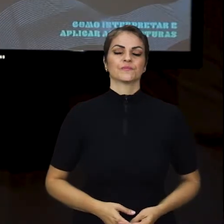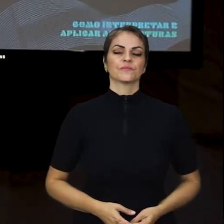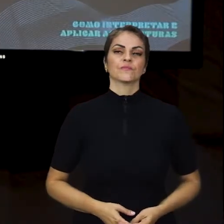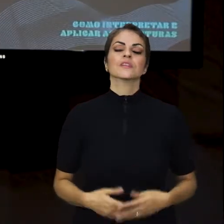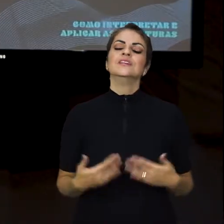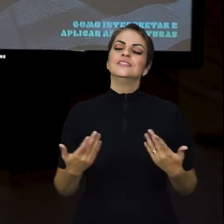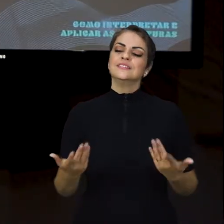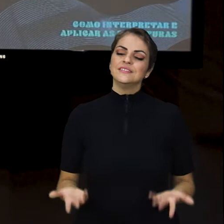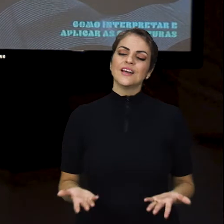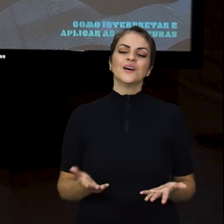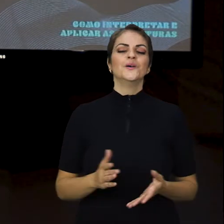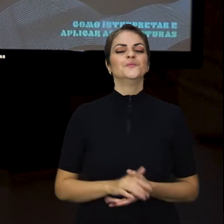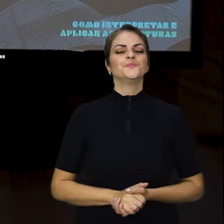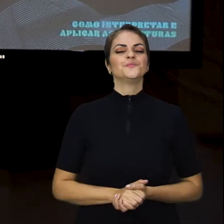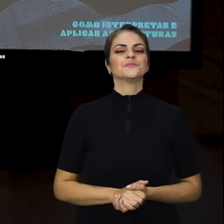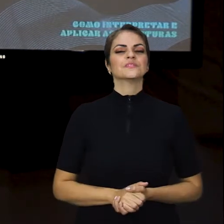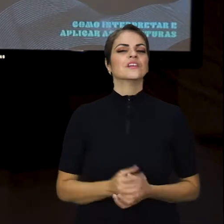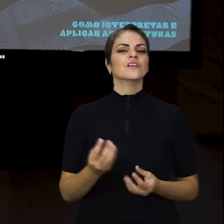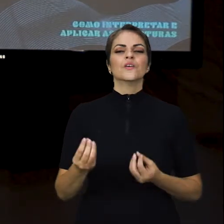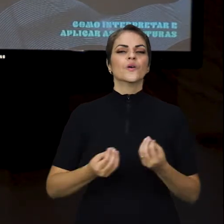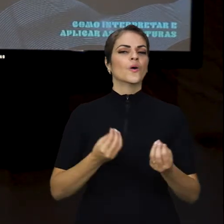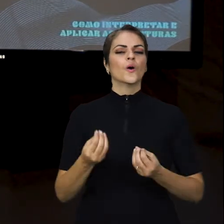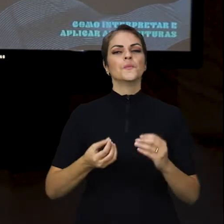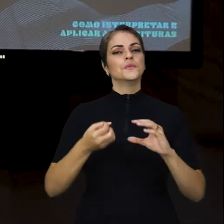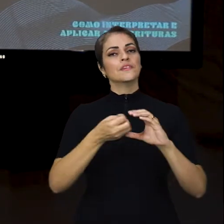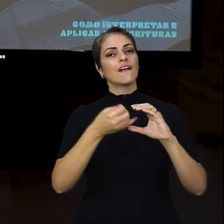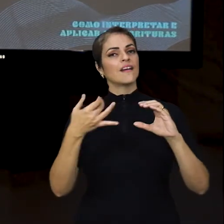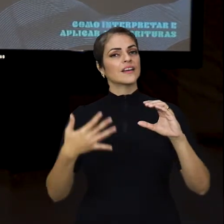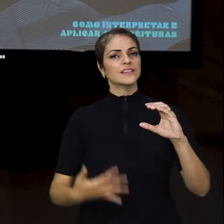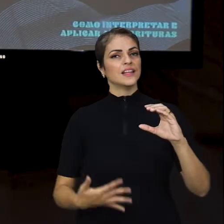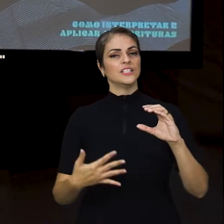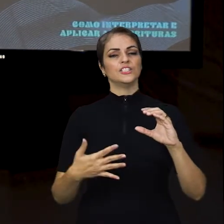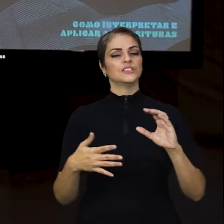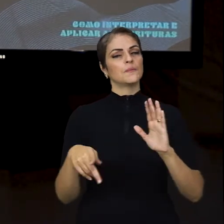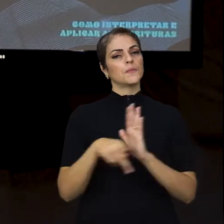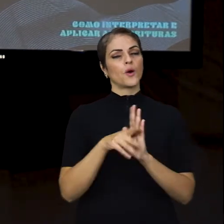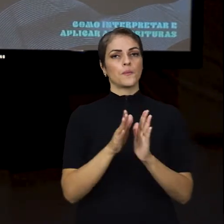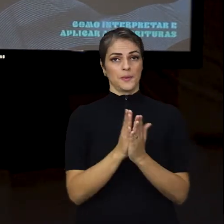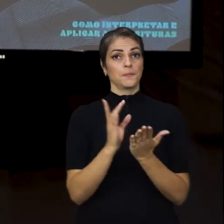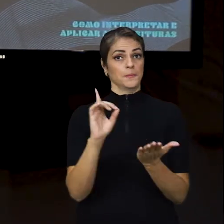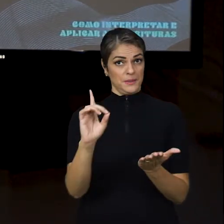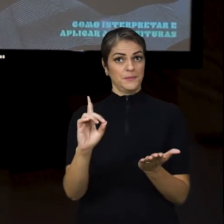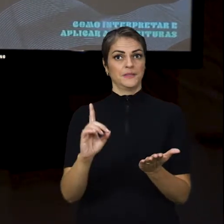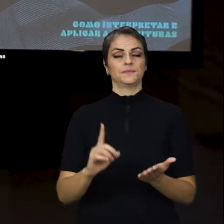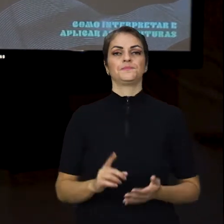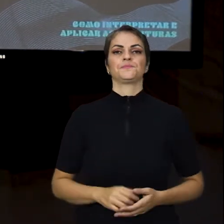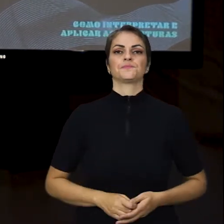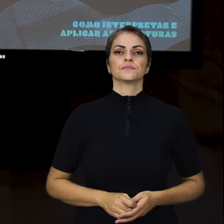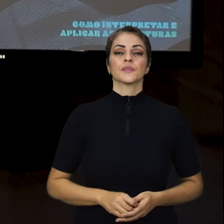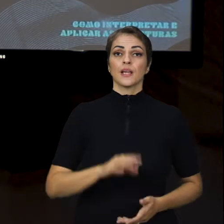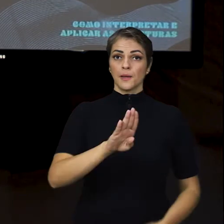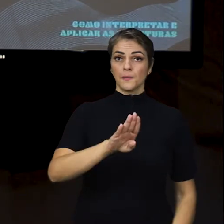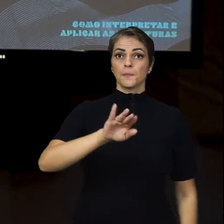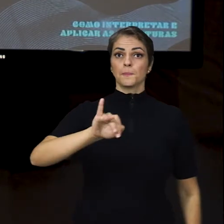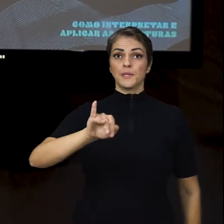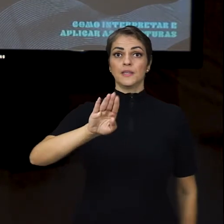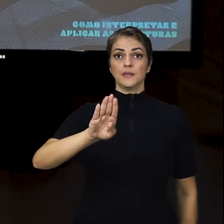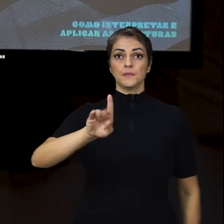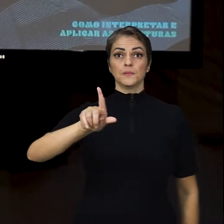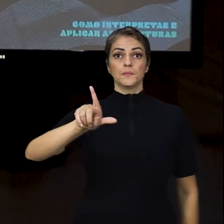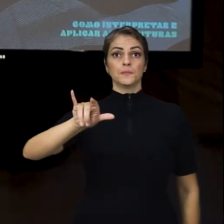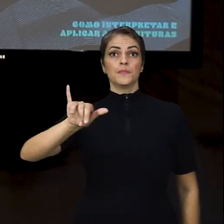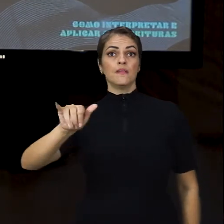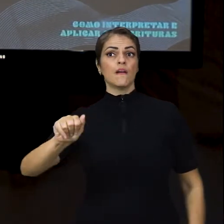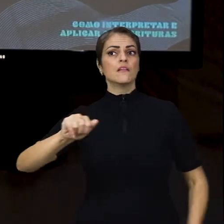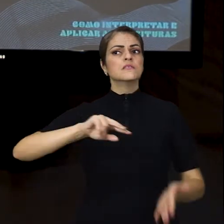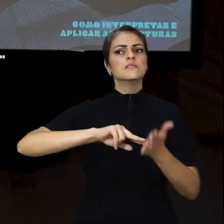bem práticas, bem diretas a respeito da Bíblia. Em primeiro lugar, a palavra Bíblia significa literalmente o